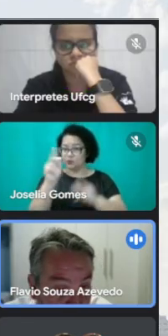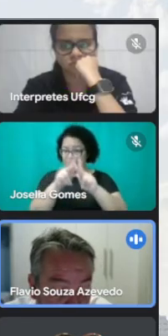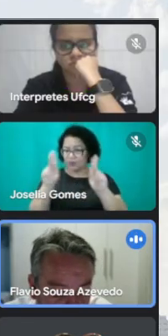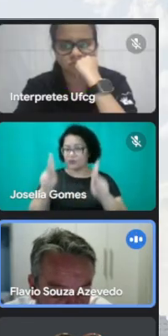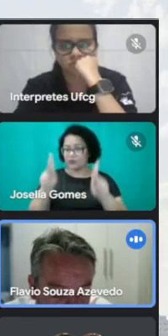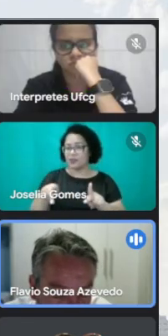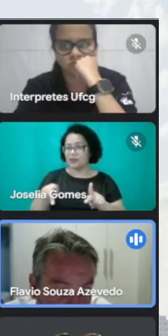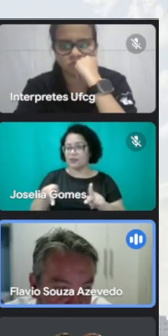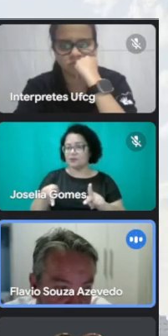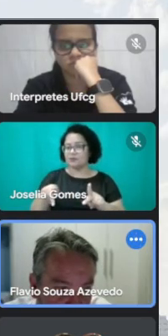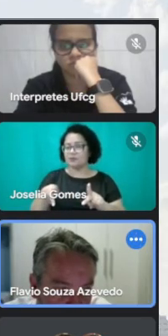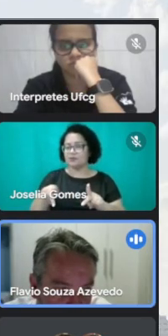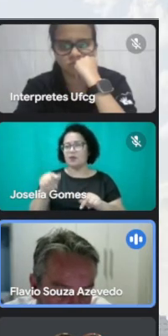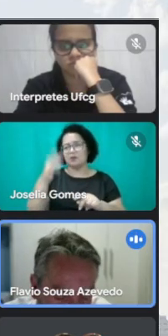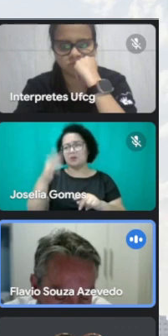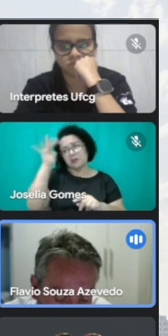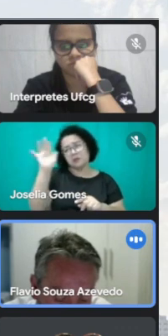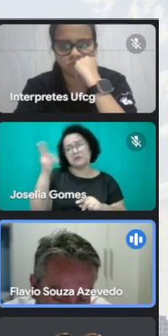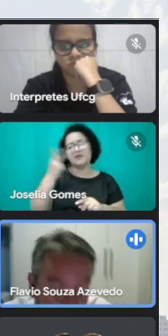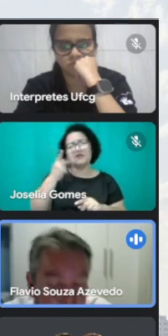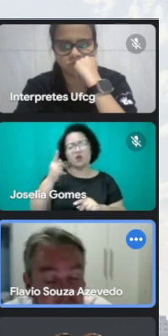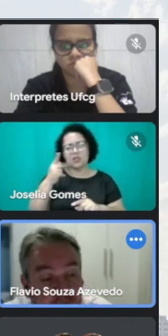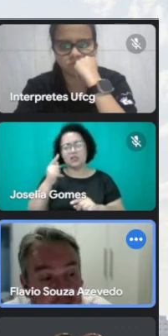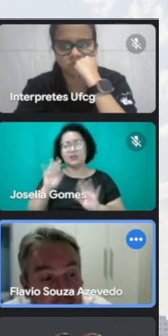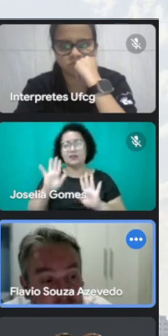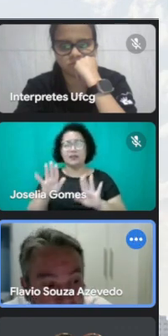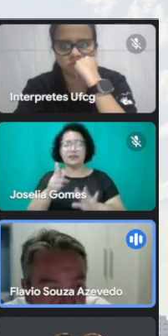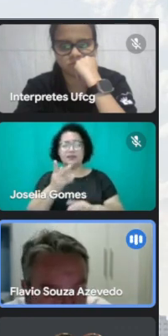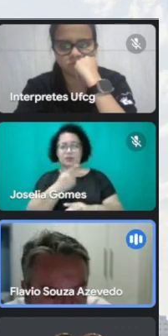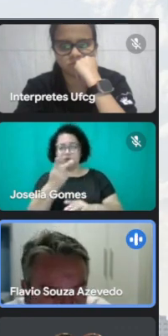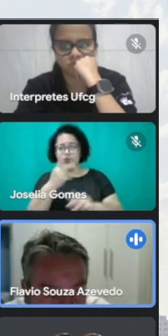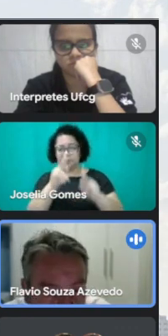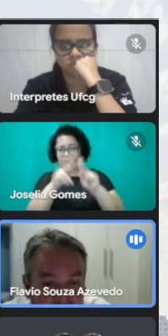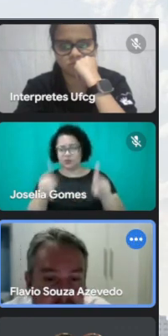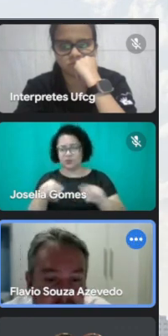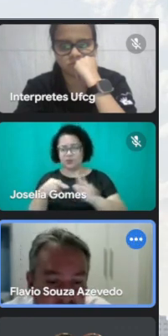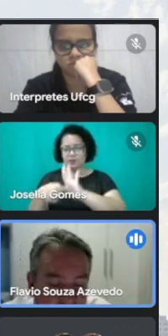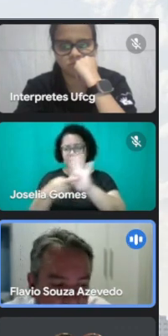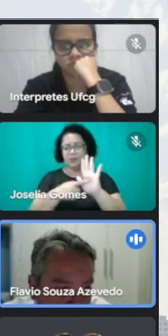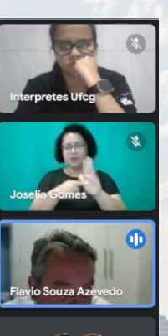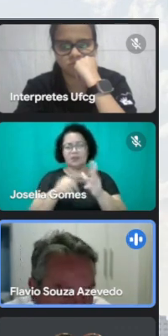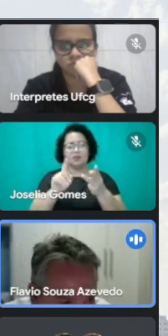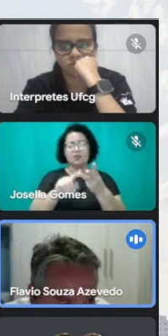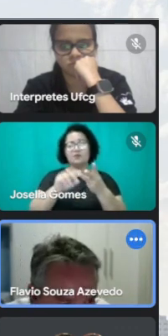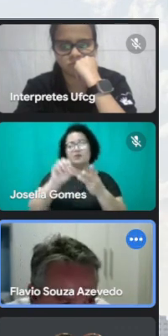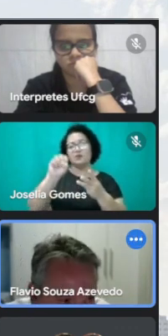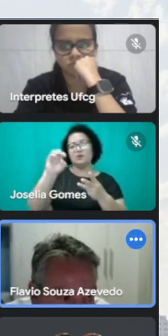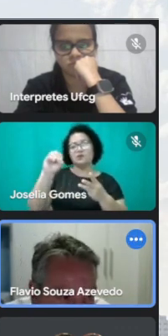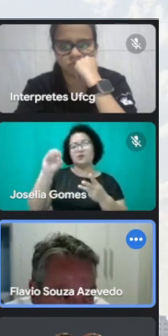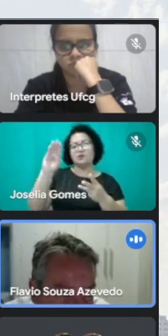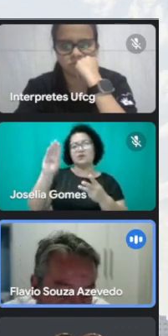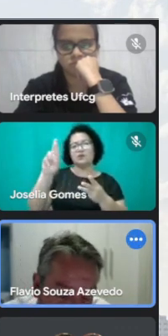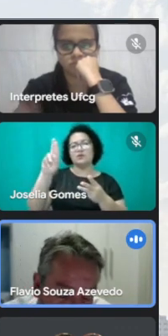eu não sei Fortaleza como é, mas esses dois projetos aí, e o de Sobral, financiamento externo, né? O